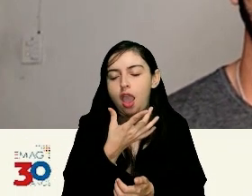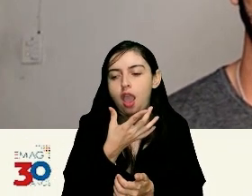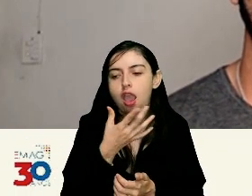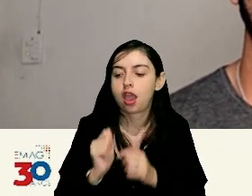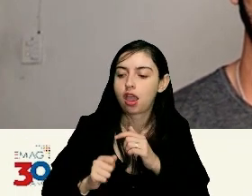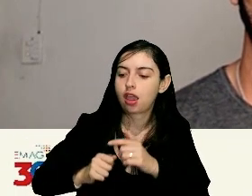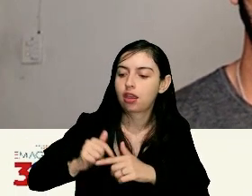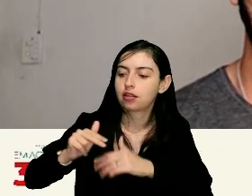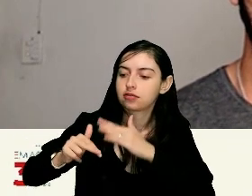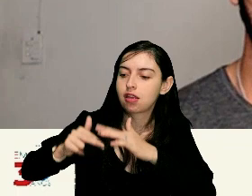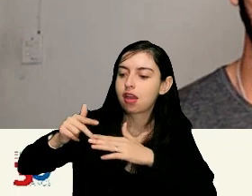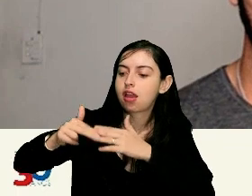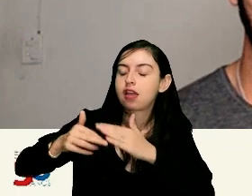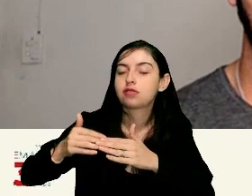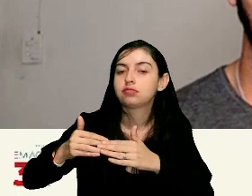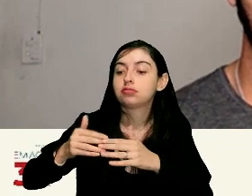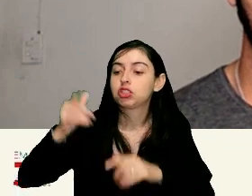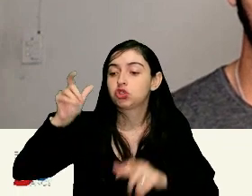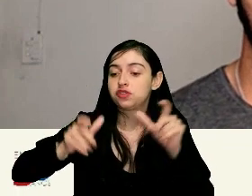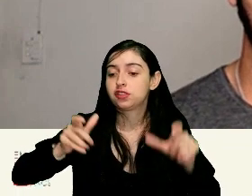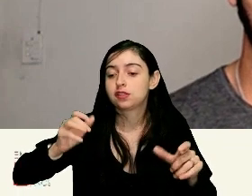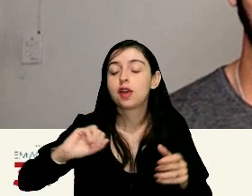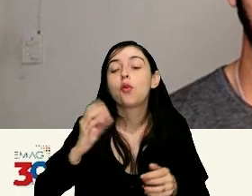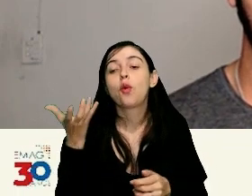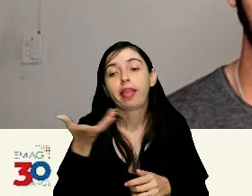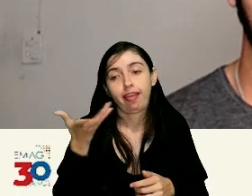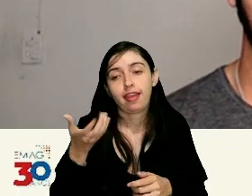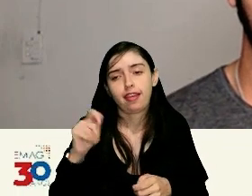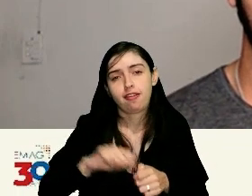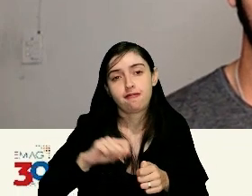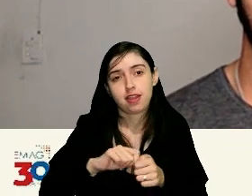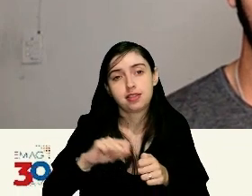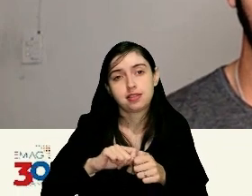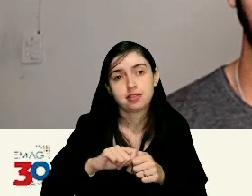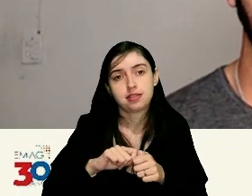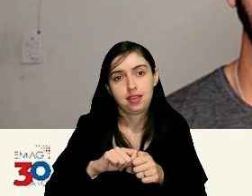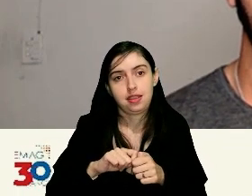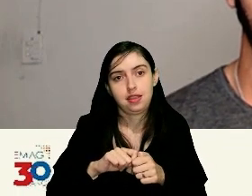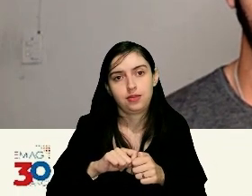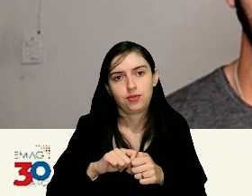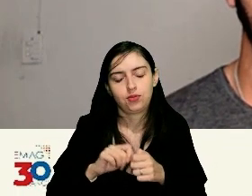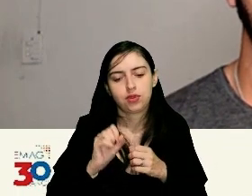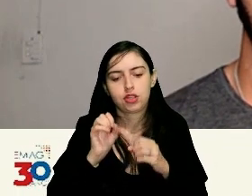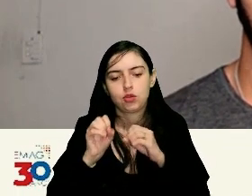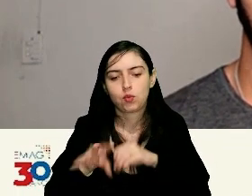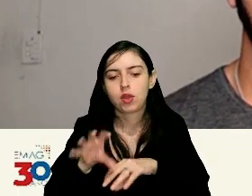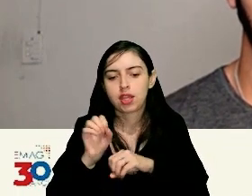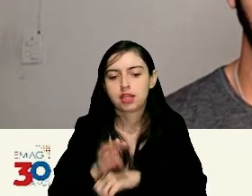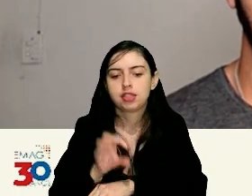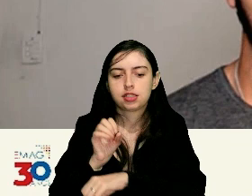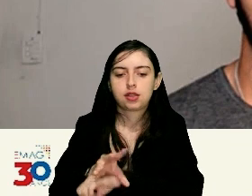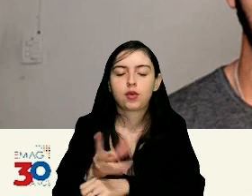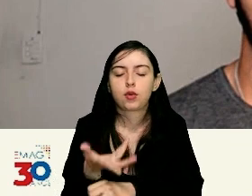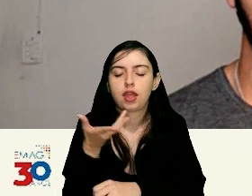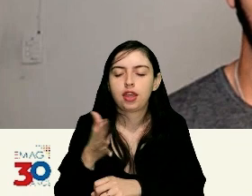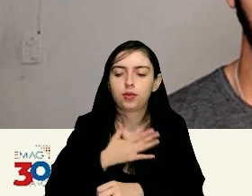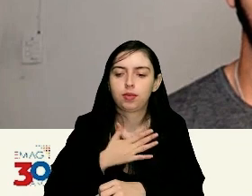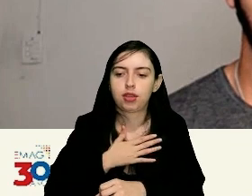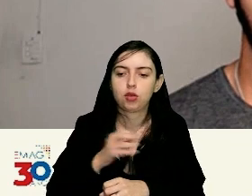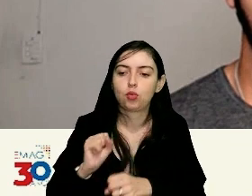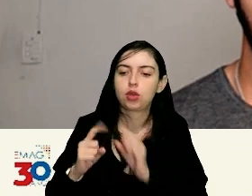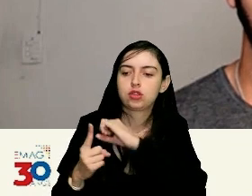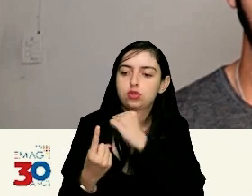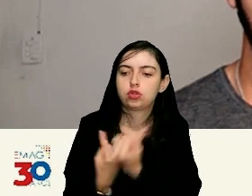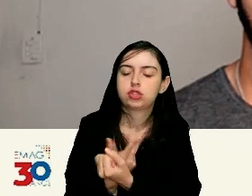grande divisor. Querer optar nessa opção que você disse de reproduzir o que eu quero para mim, o que eu quero para a sociedade, né? E tomar